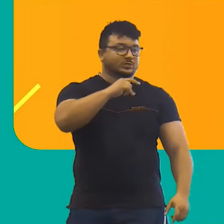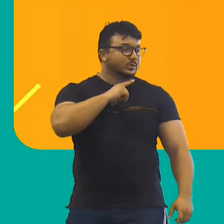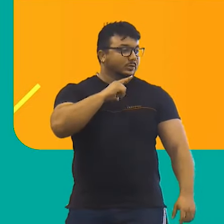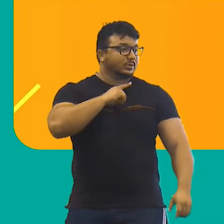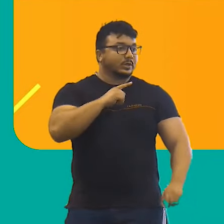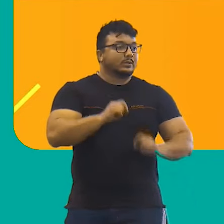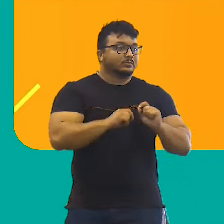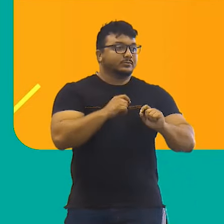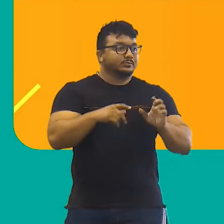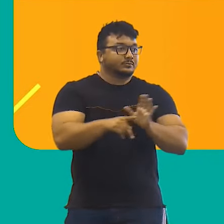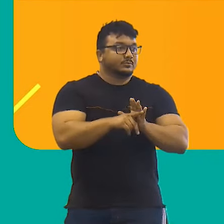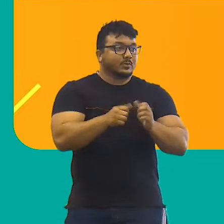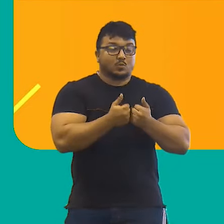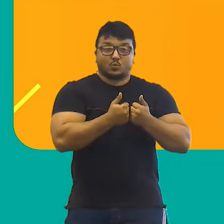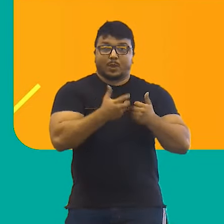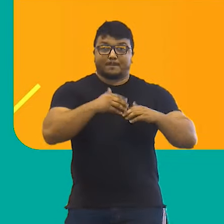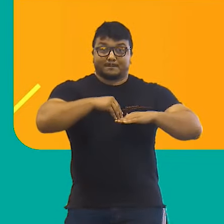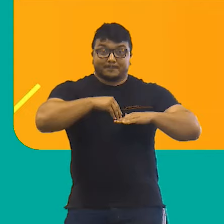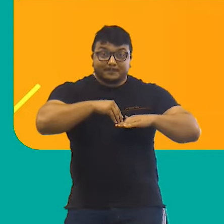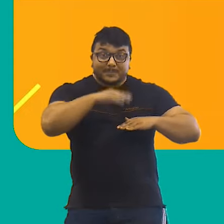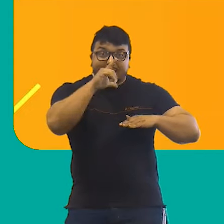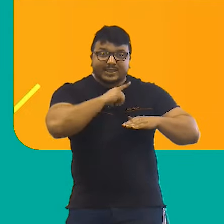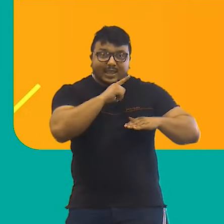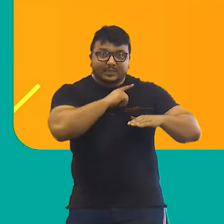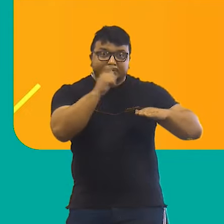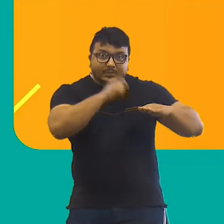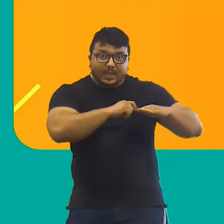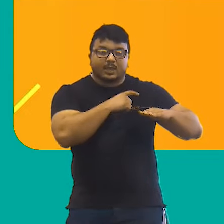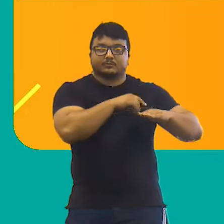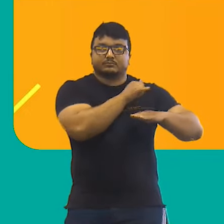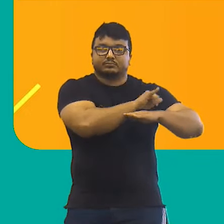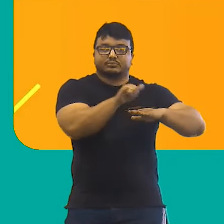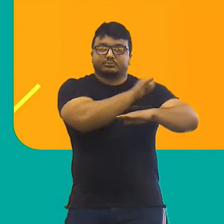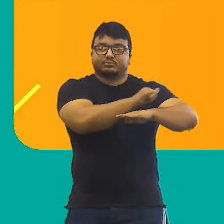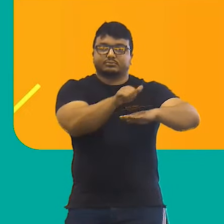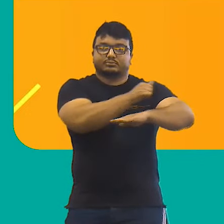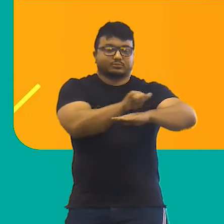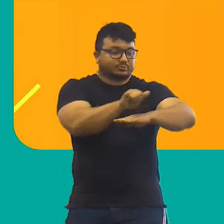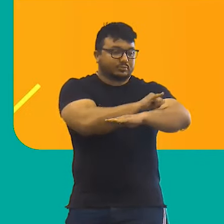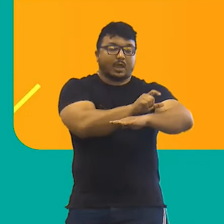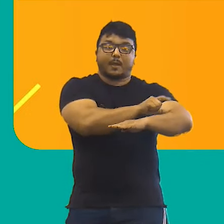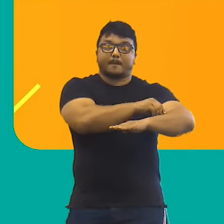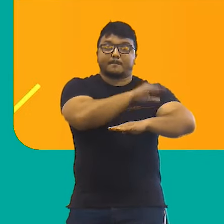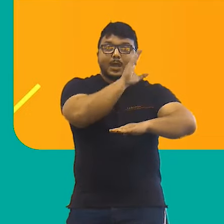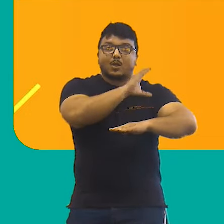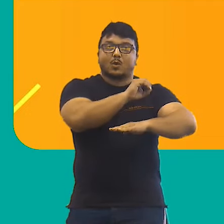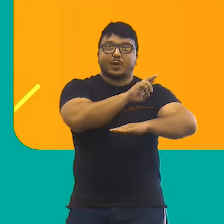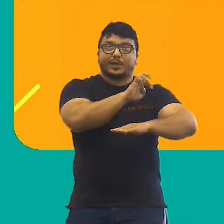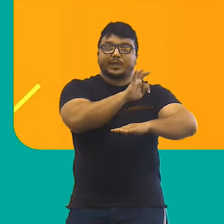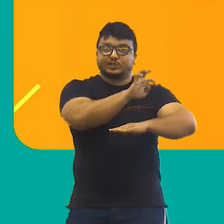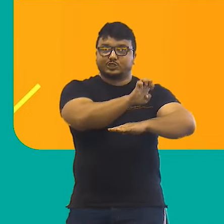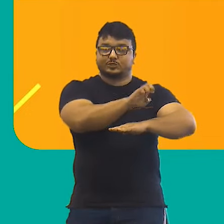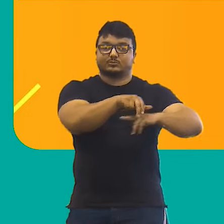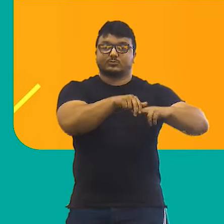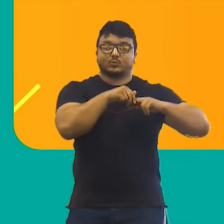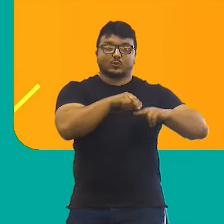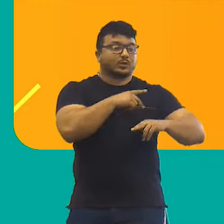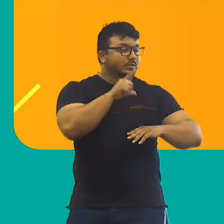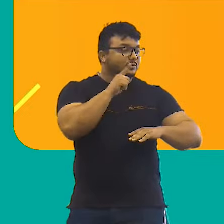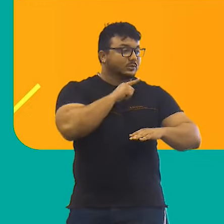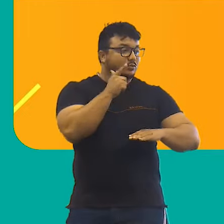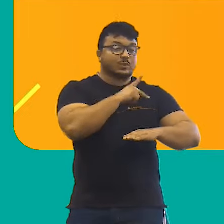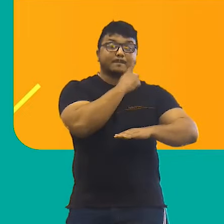mais cargas eu tiver transportando energia, mais corrente e mais potência.